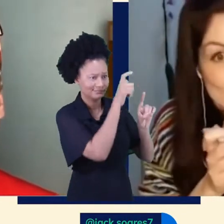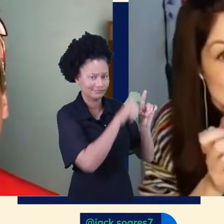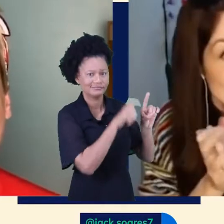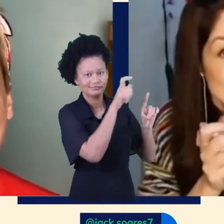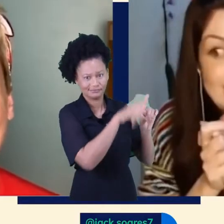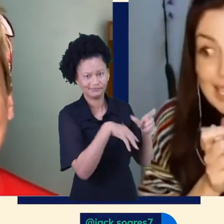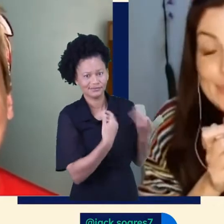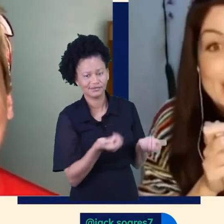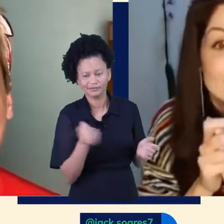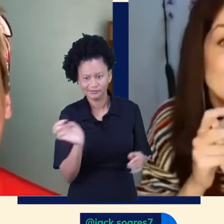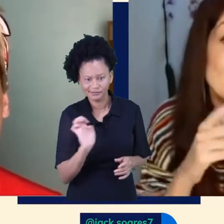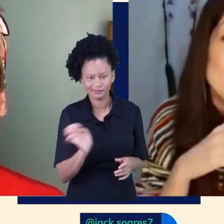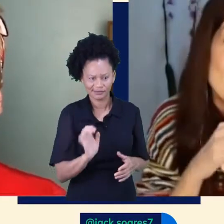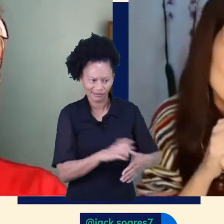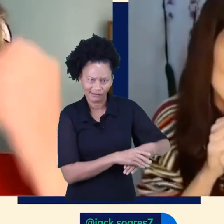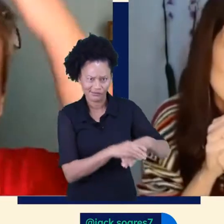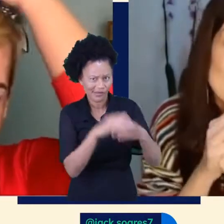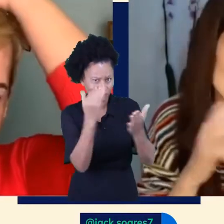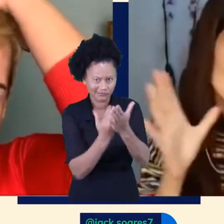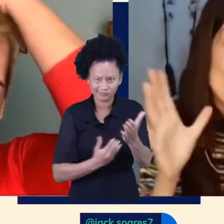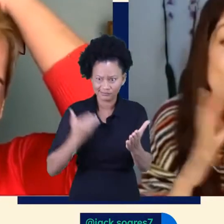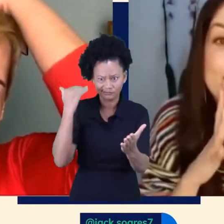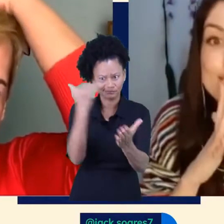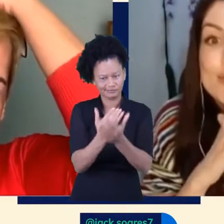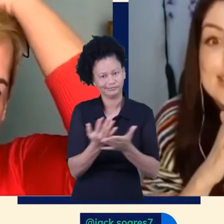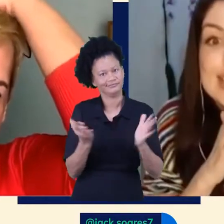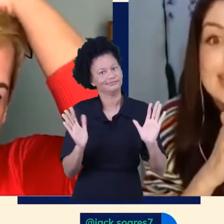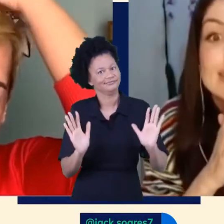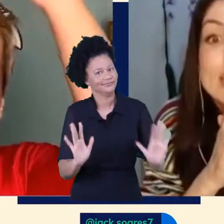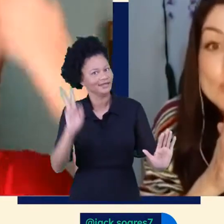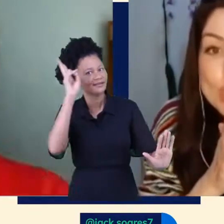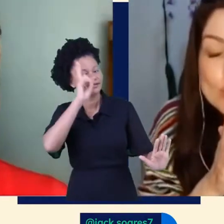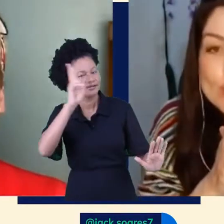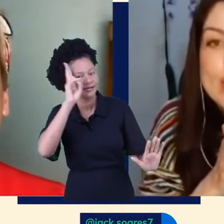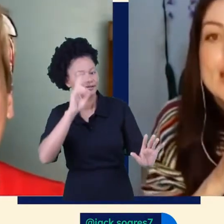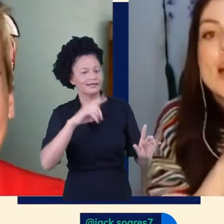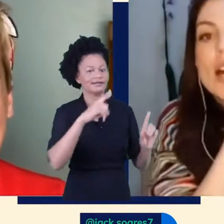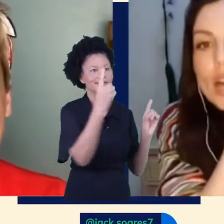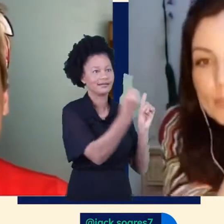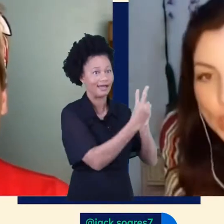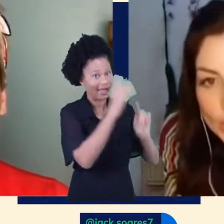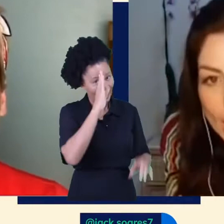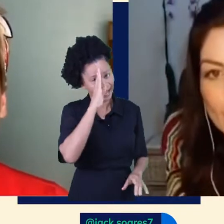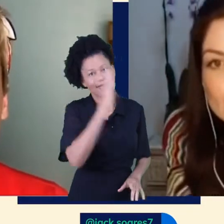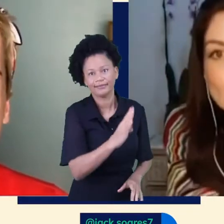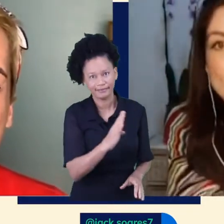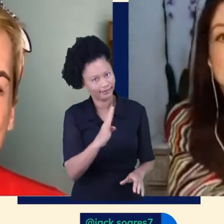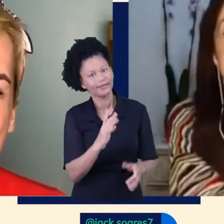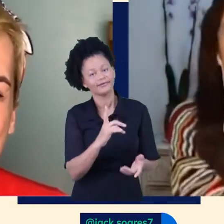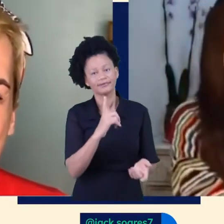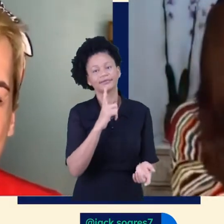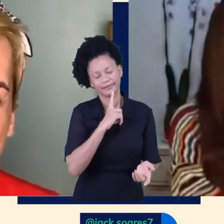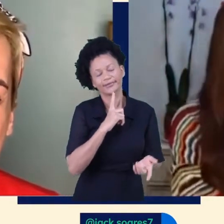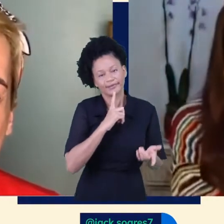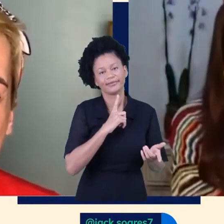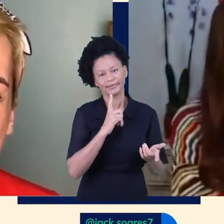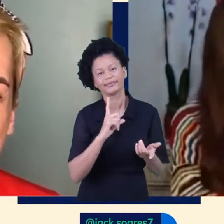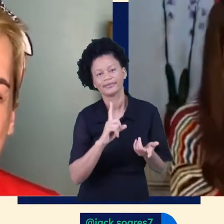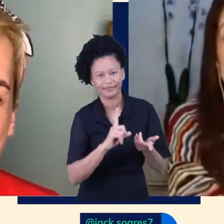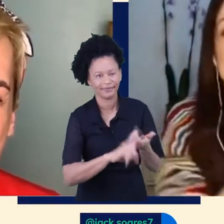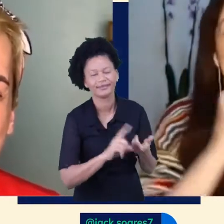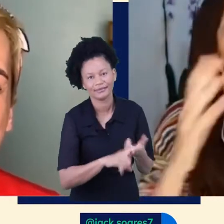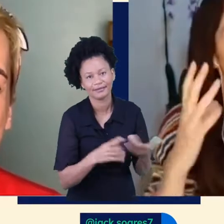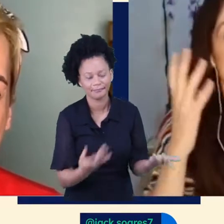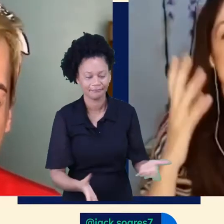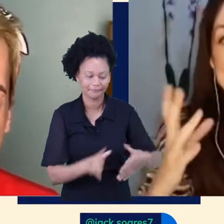exagerado? É porque você não está lembrando que casal heterossexual é capaz de fazer. Então, gente, mão dada, bitoca na boca,